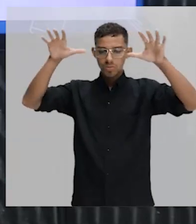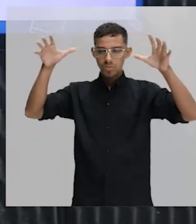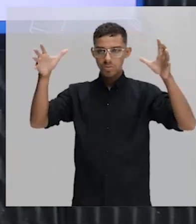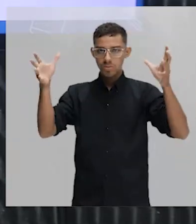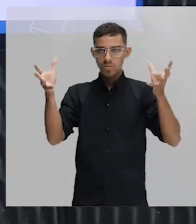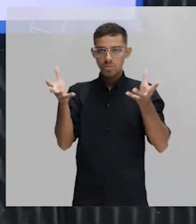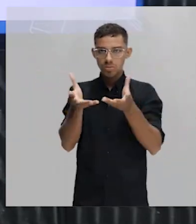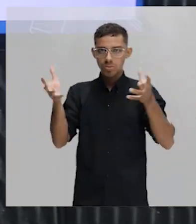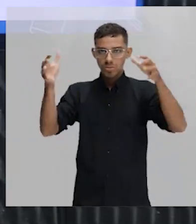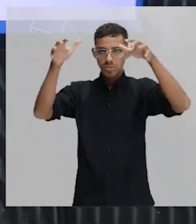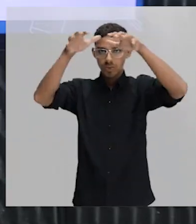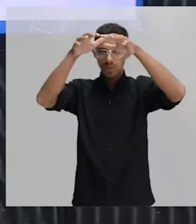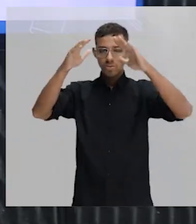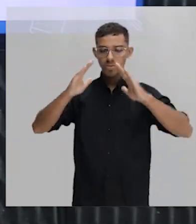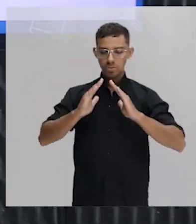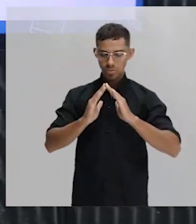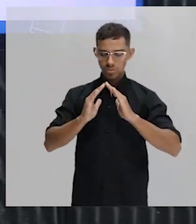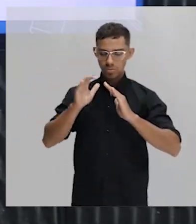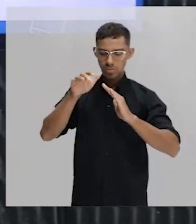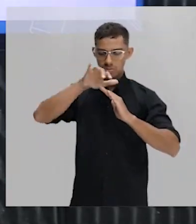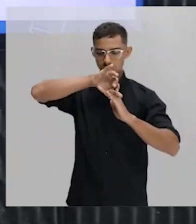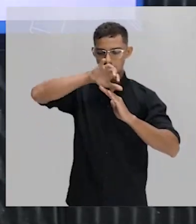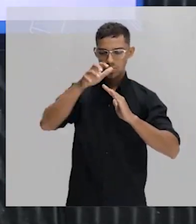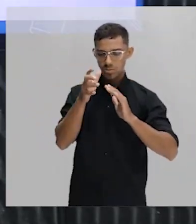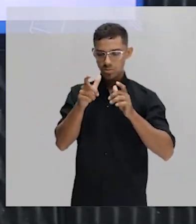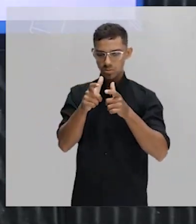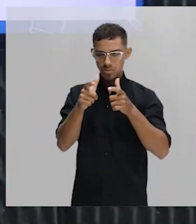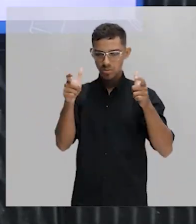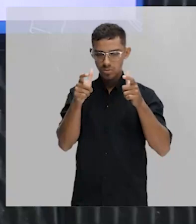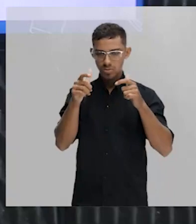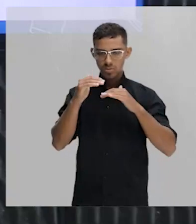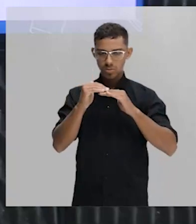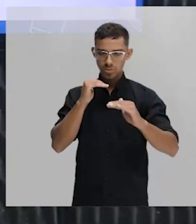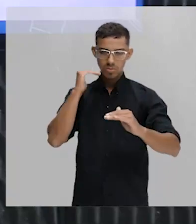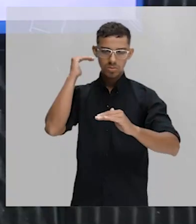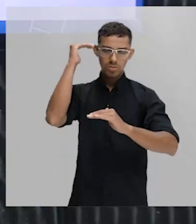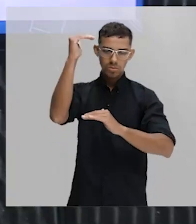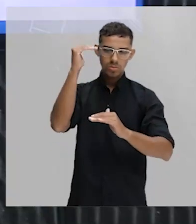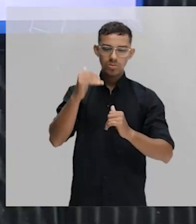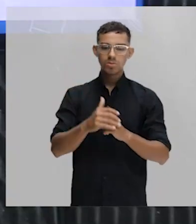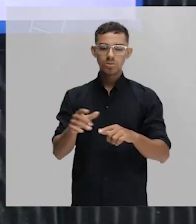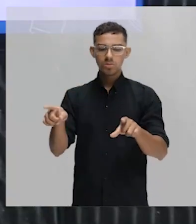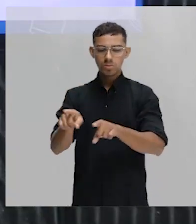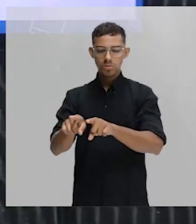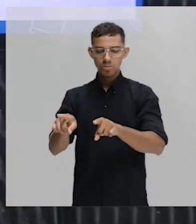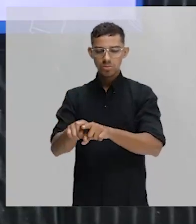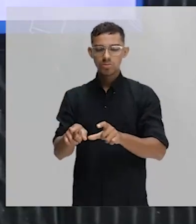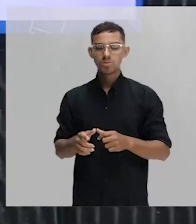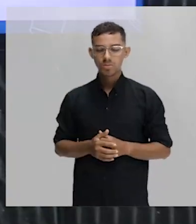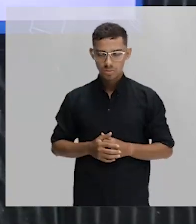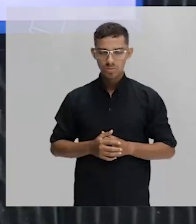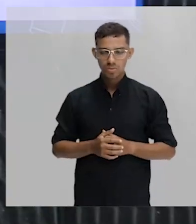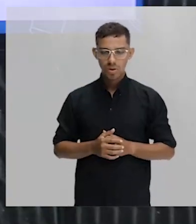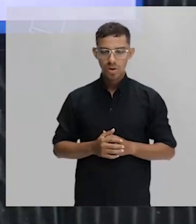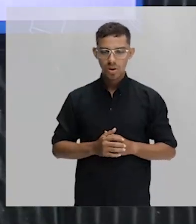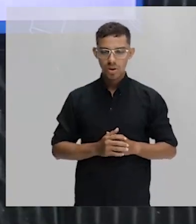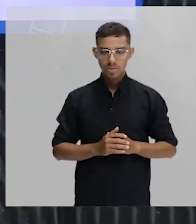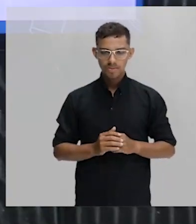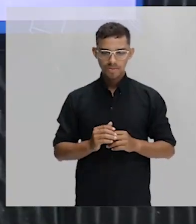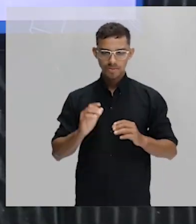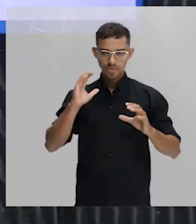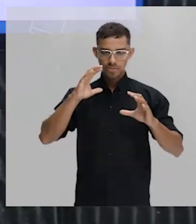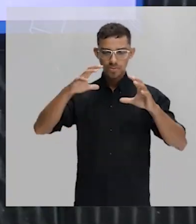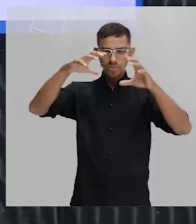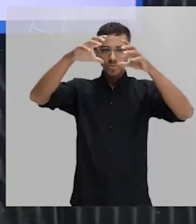no teto da igreja para garantir uma altura maior e um espaço maior também. E colunas, como se fosse uma base,